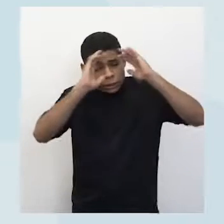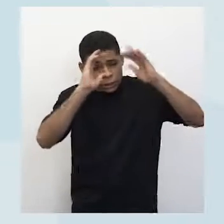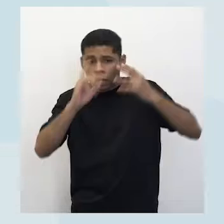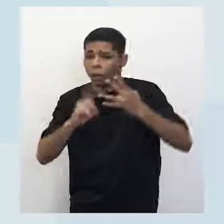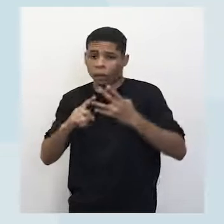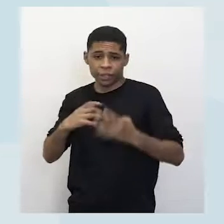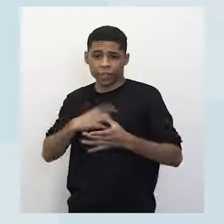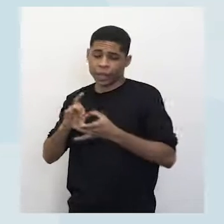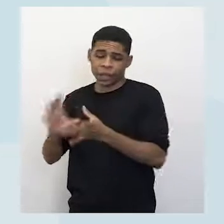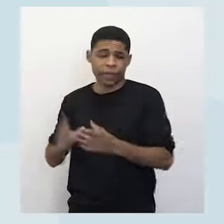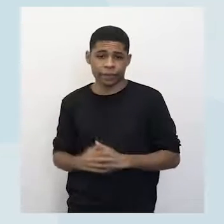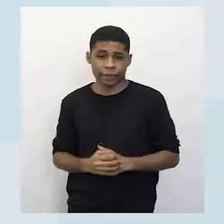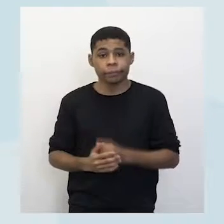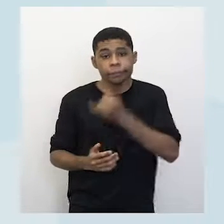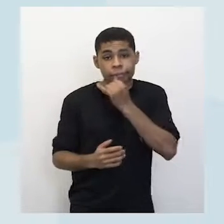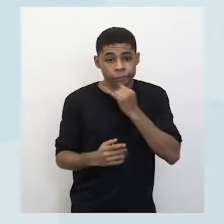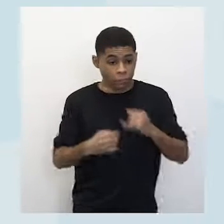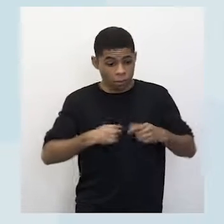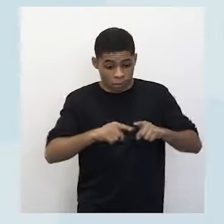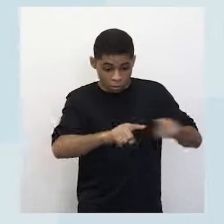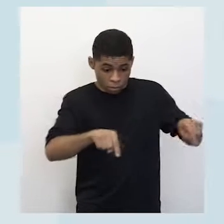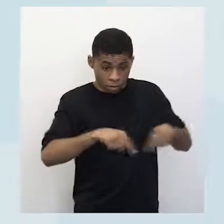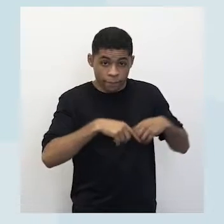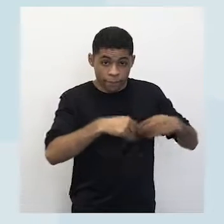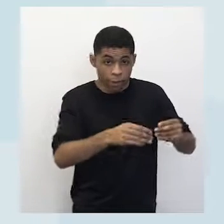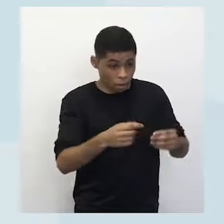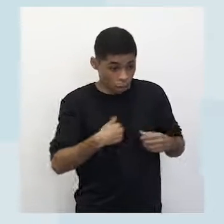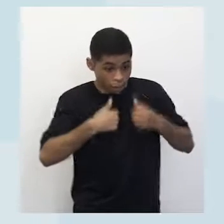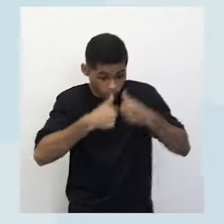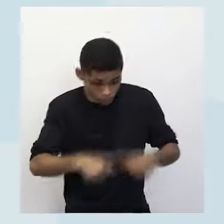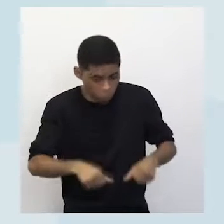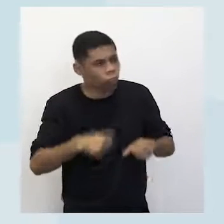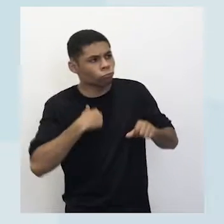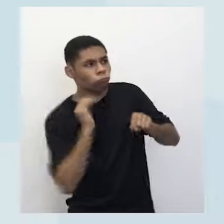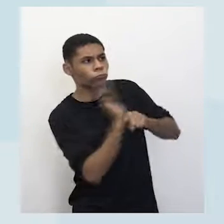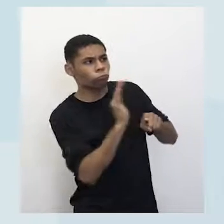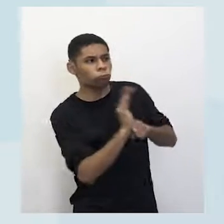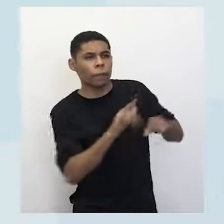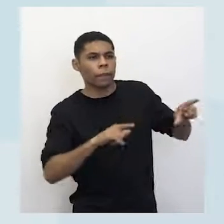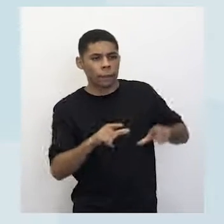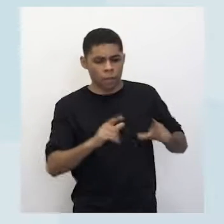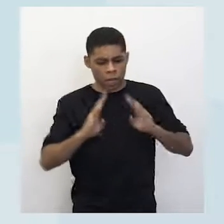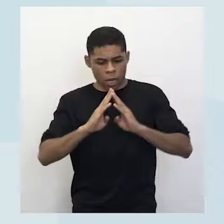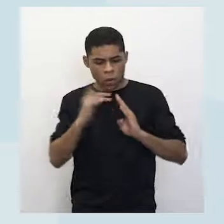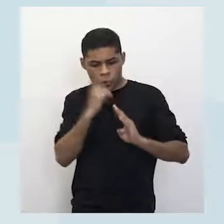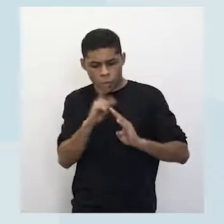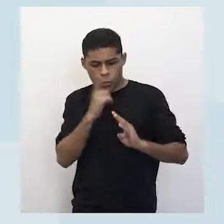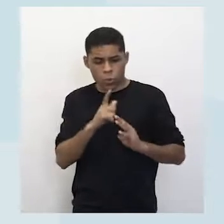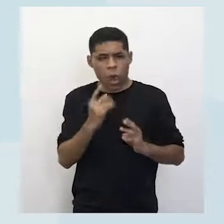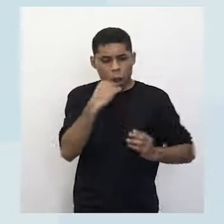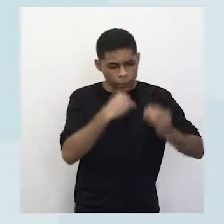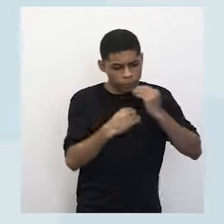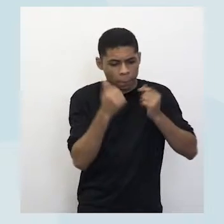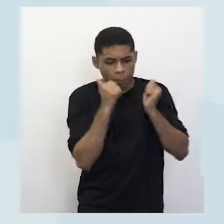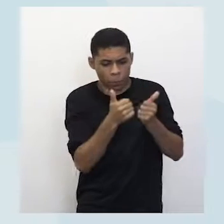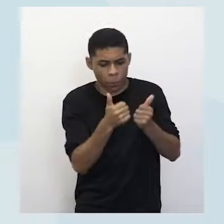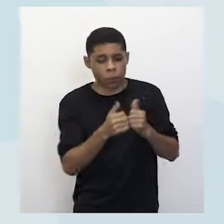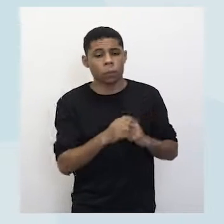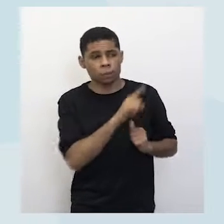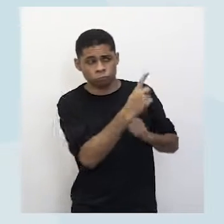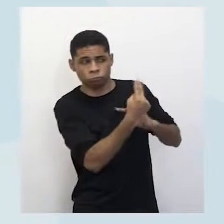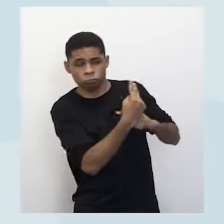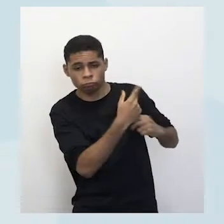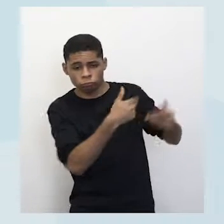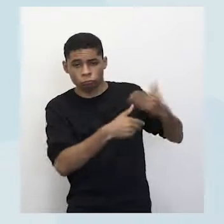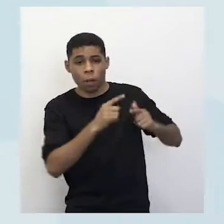eu fico aqui na terra em troca da minha sobrevivência, em troca de abrigo, em troca de um pouco de alimento, mas eu tenho